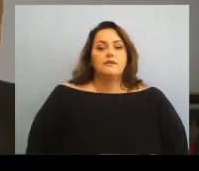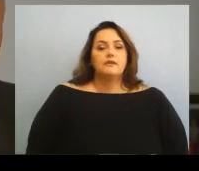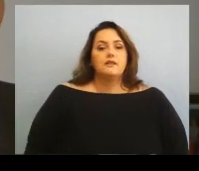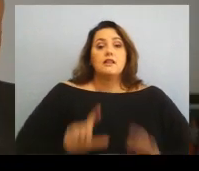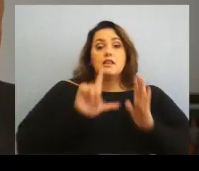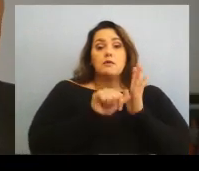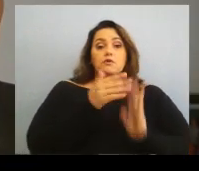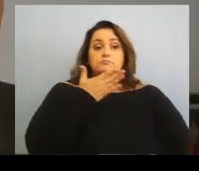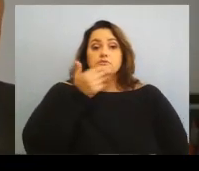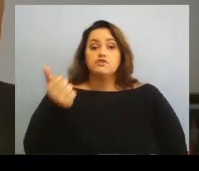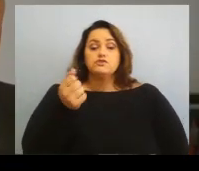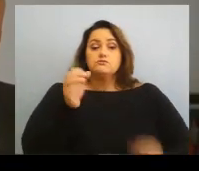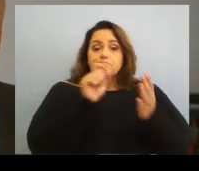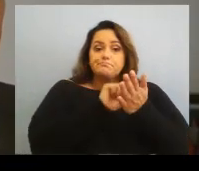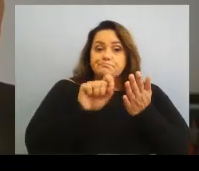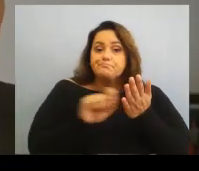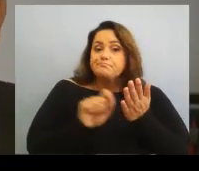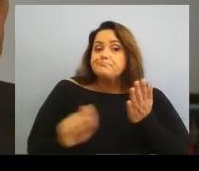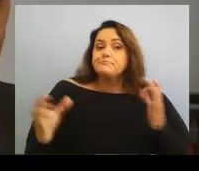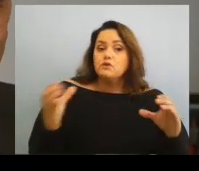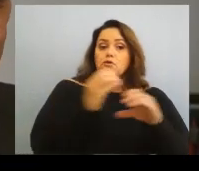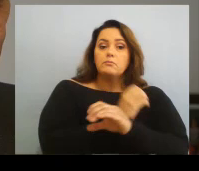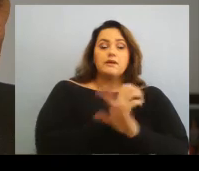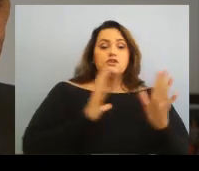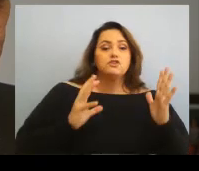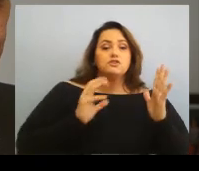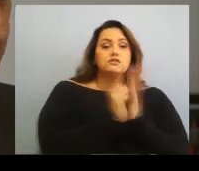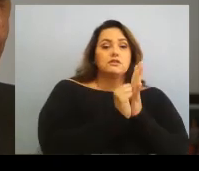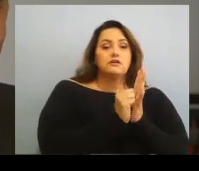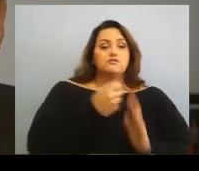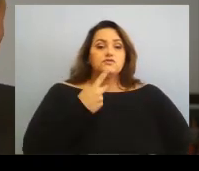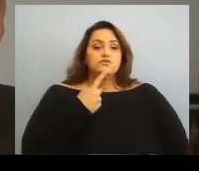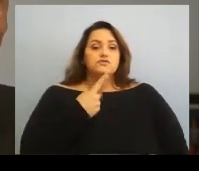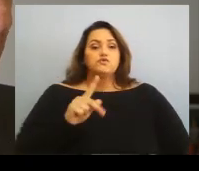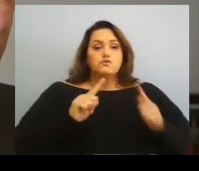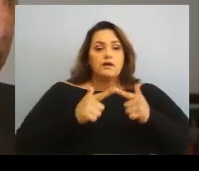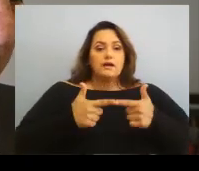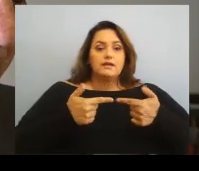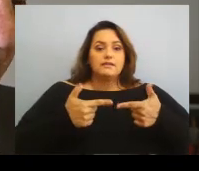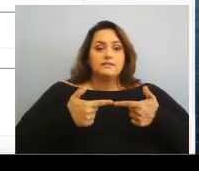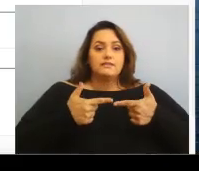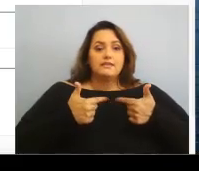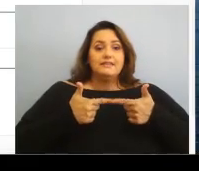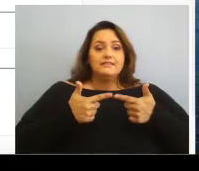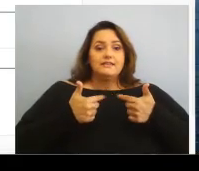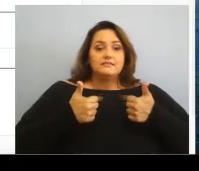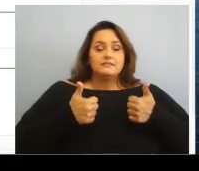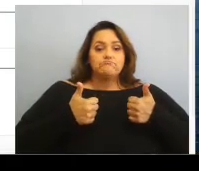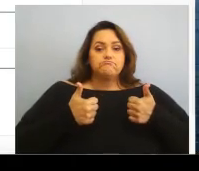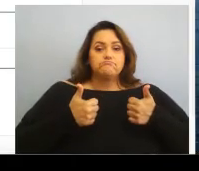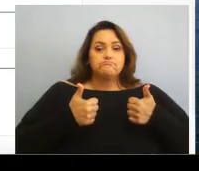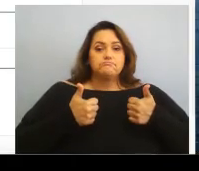em seguida é solicitado a preencher os dados da sua licença. Você clica em adicionar